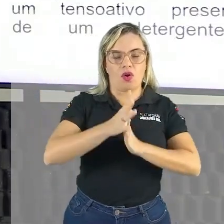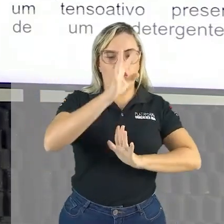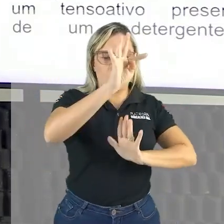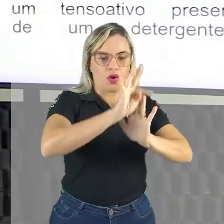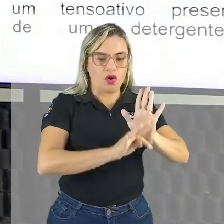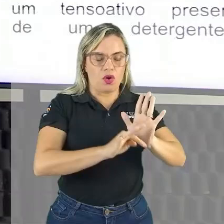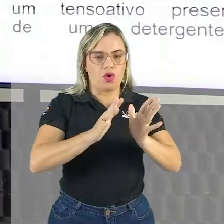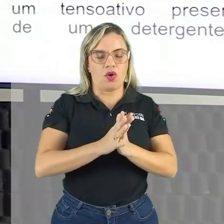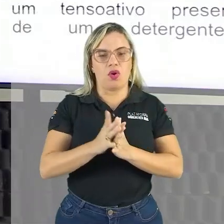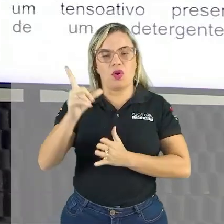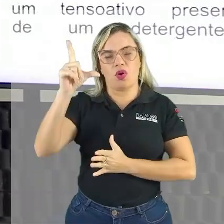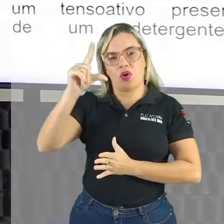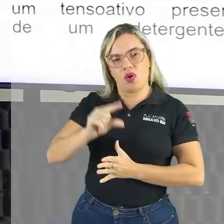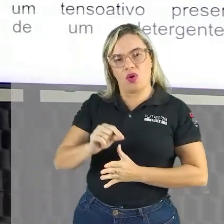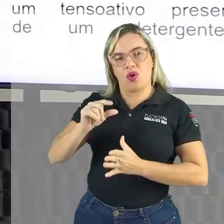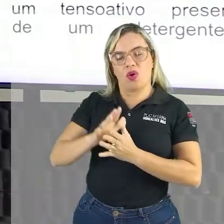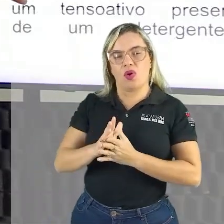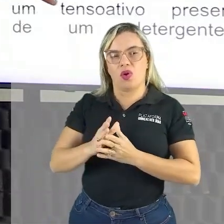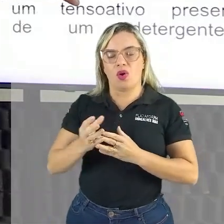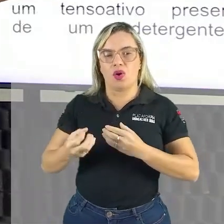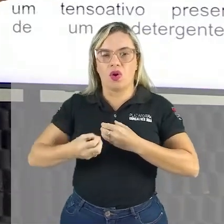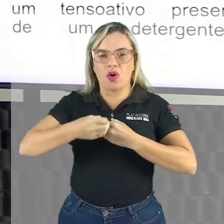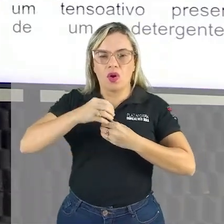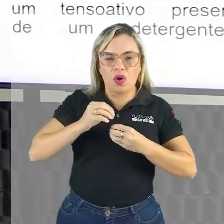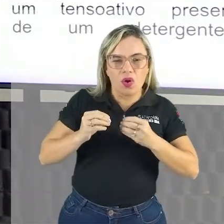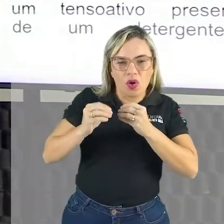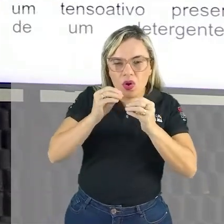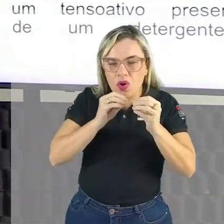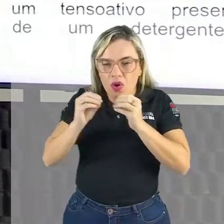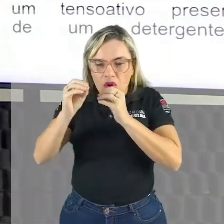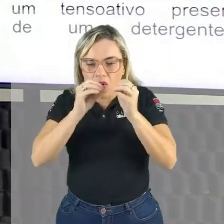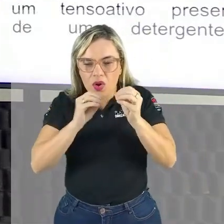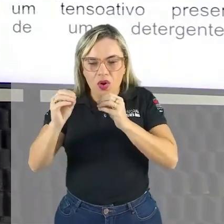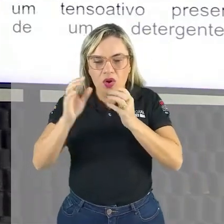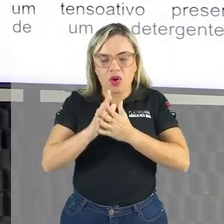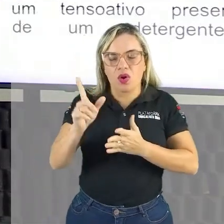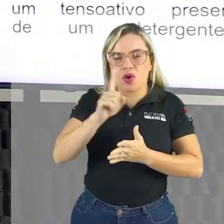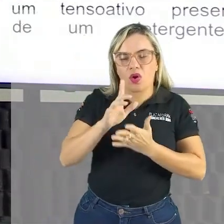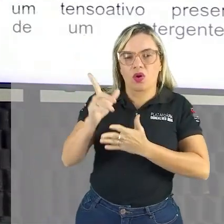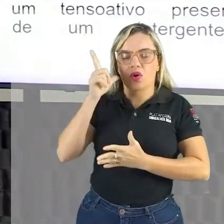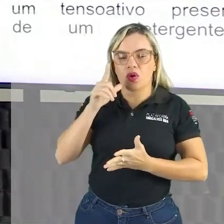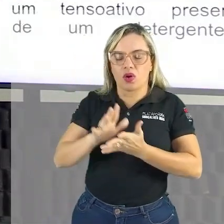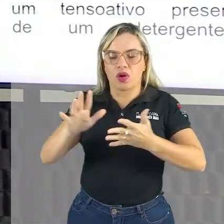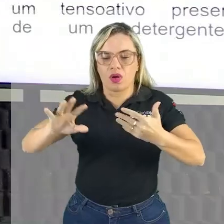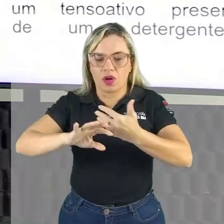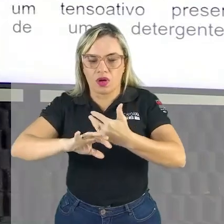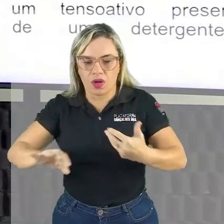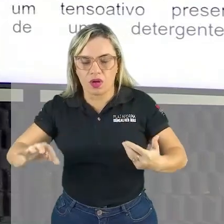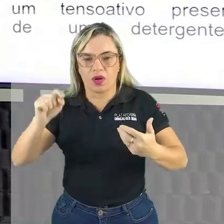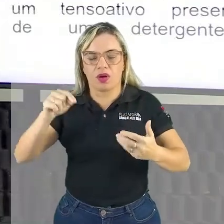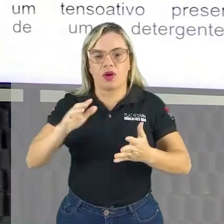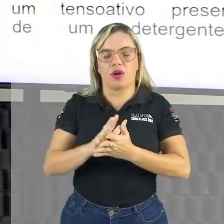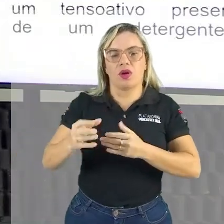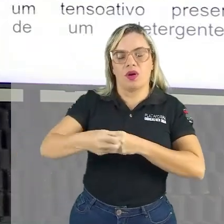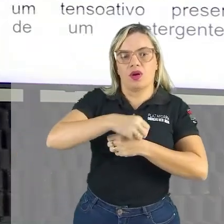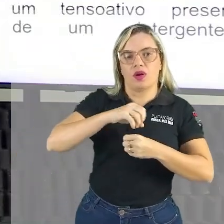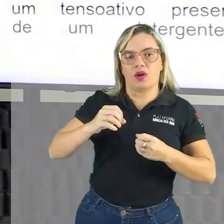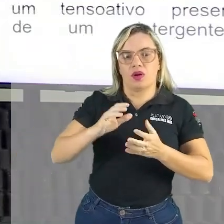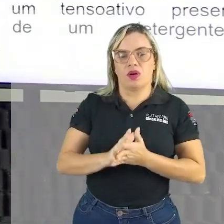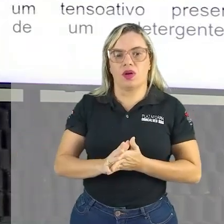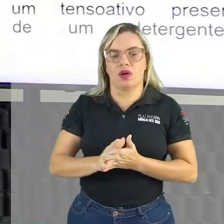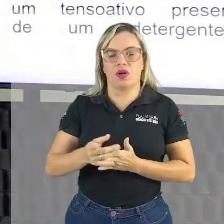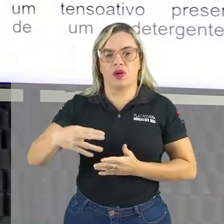vivem nessas águas não são capazes de quebrar moléculas ramificadas. Se o micro-organismo consegue quebrar a